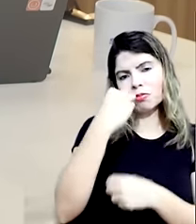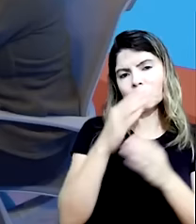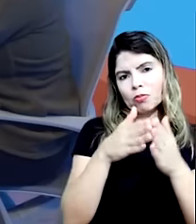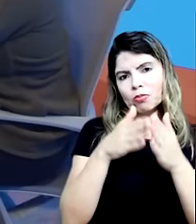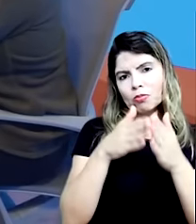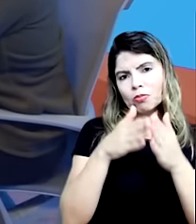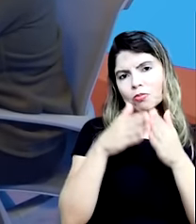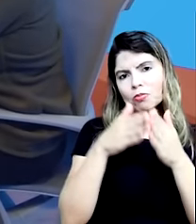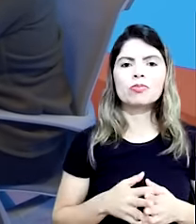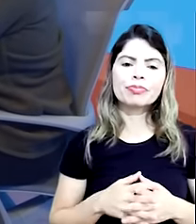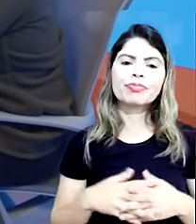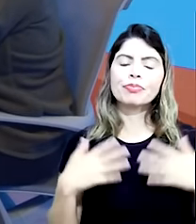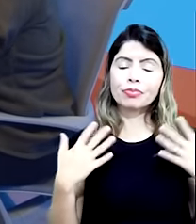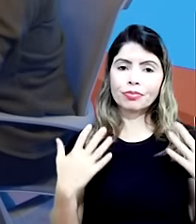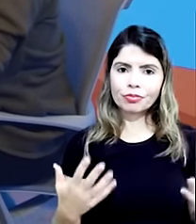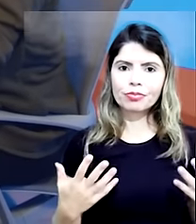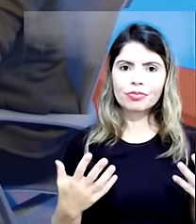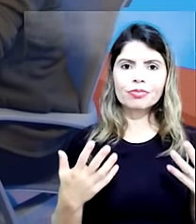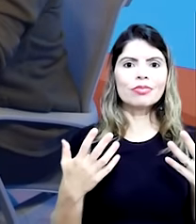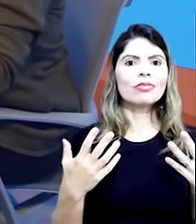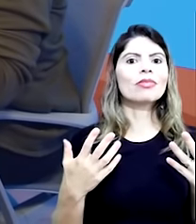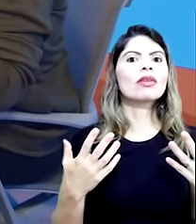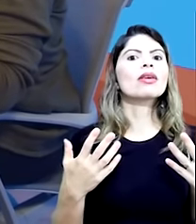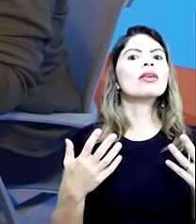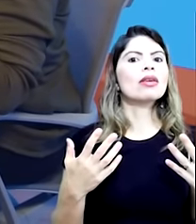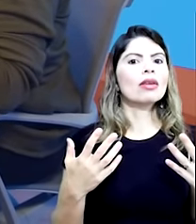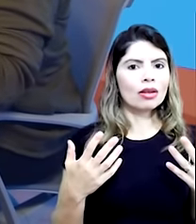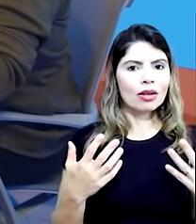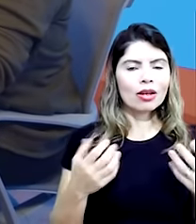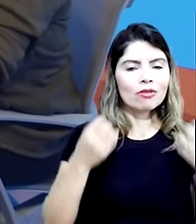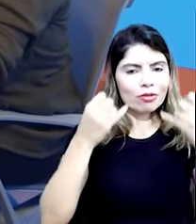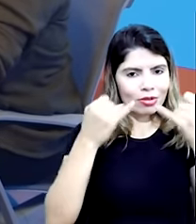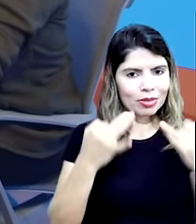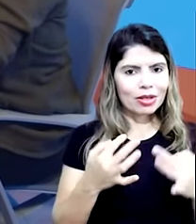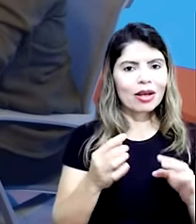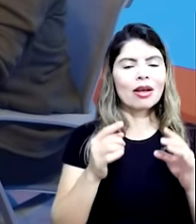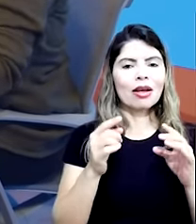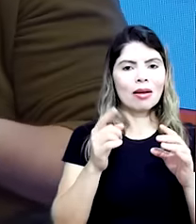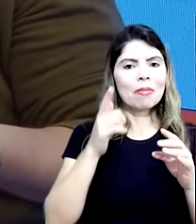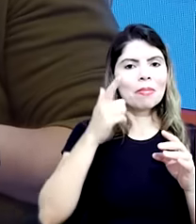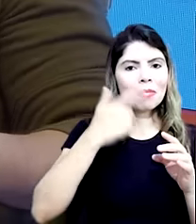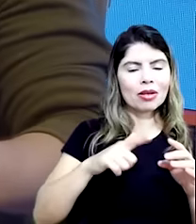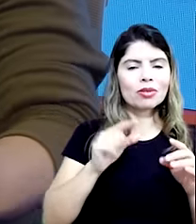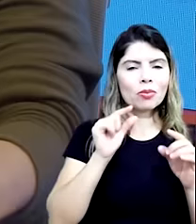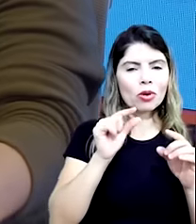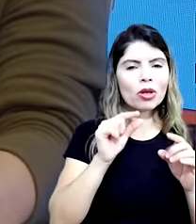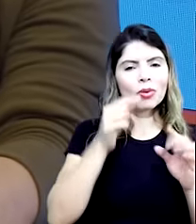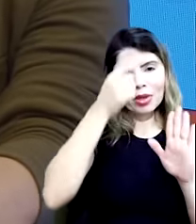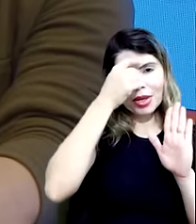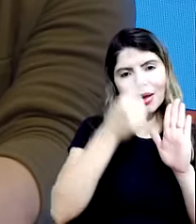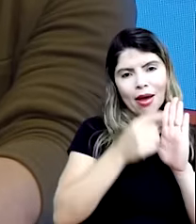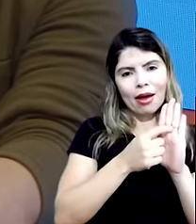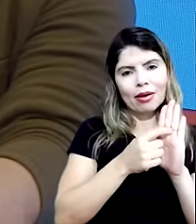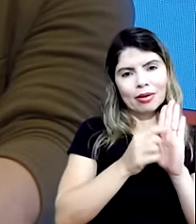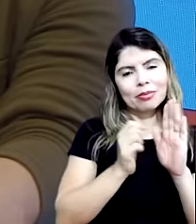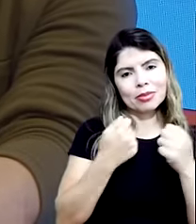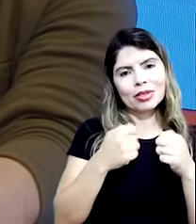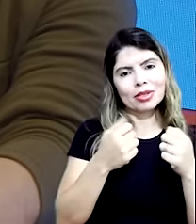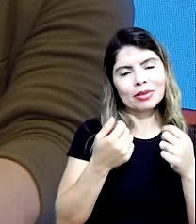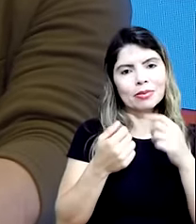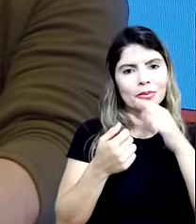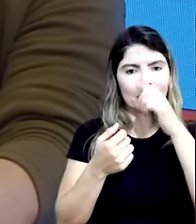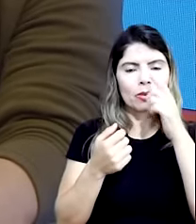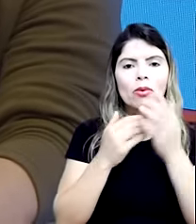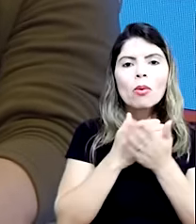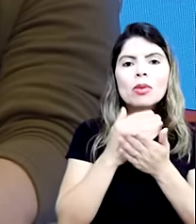legal essa já vou acabar inevitavelmente entrando falando um pouquinho em falar um pouquinho sobre a né mas olha só vamos começar com